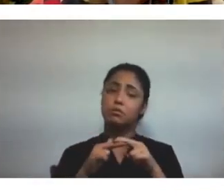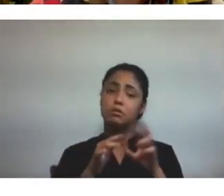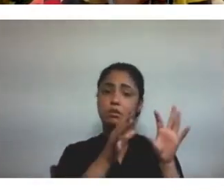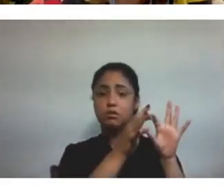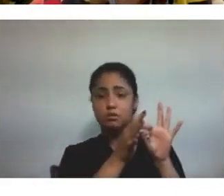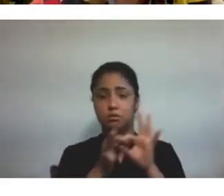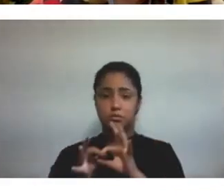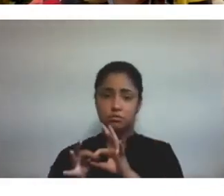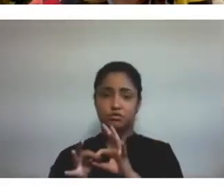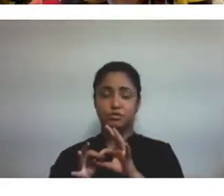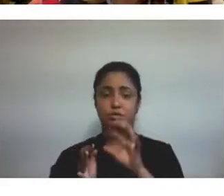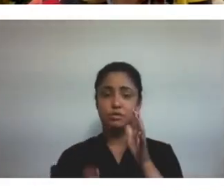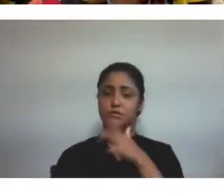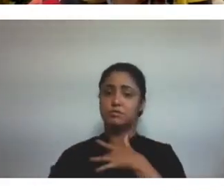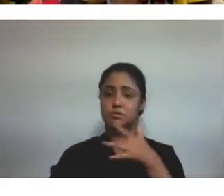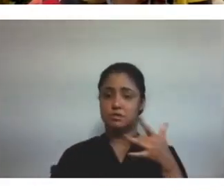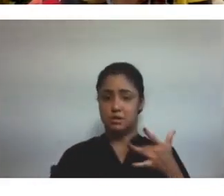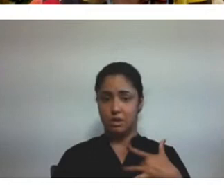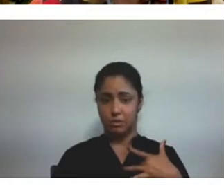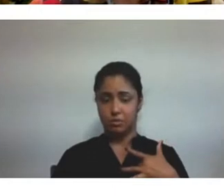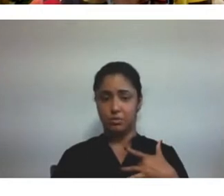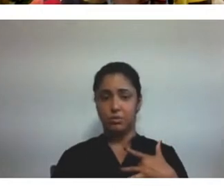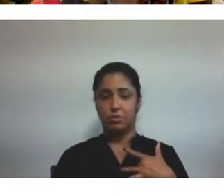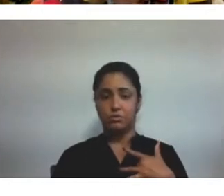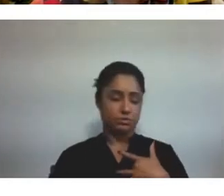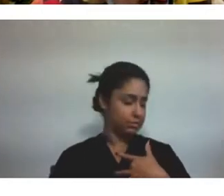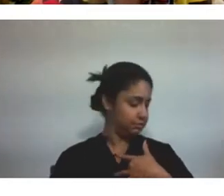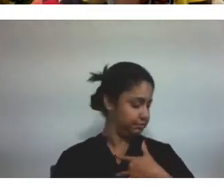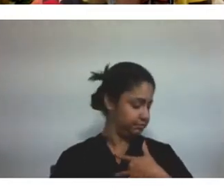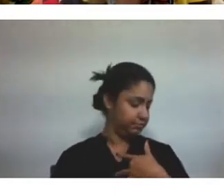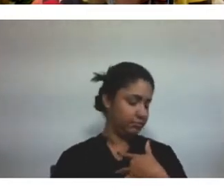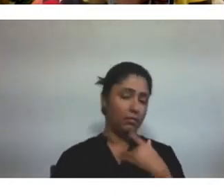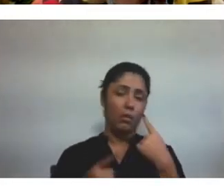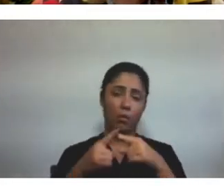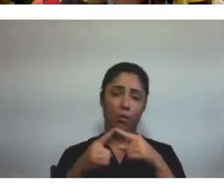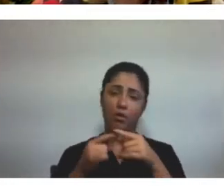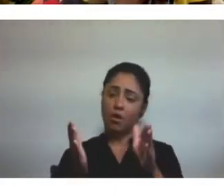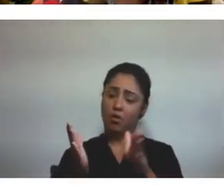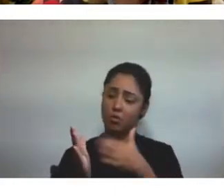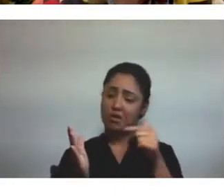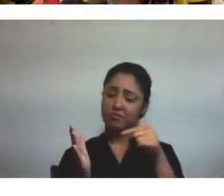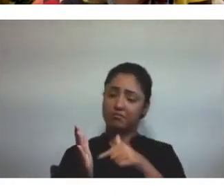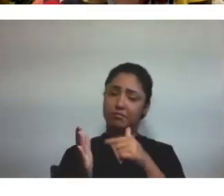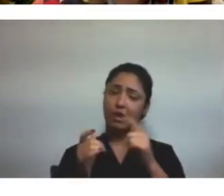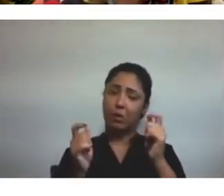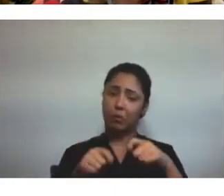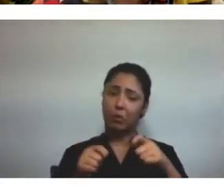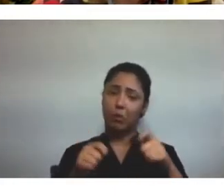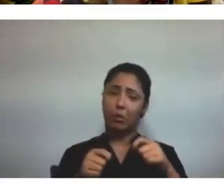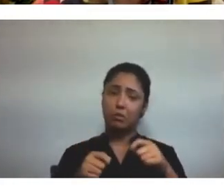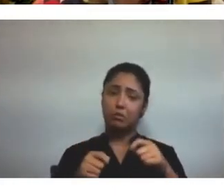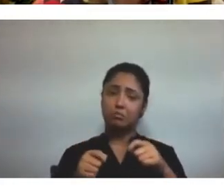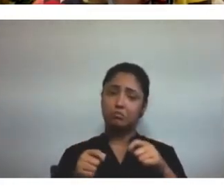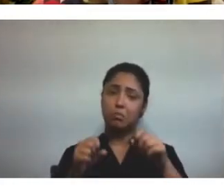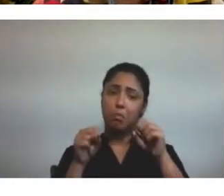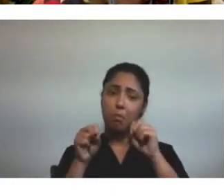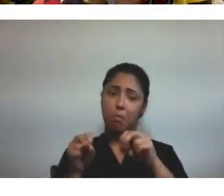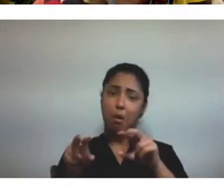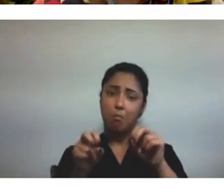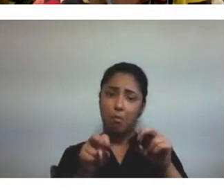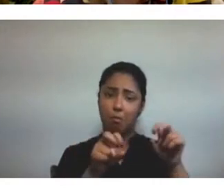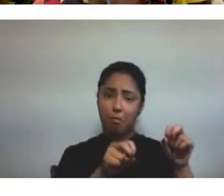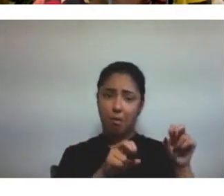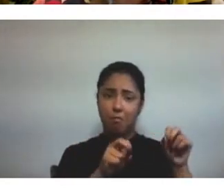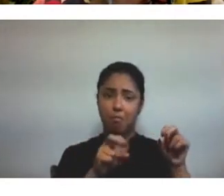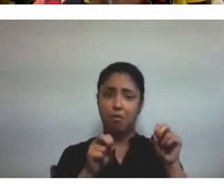de saúde, e o próprio livro, ele pode propagar, bactérias, vírus, de